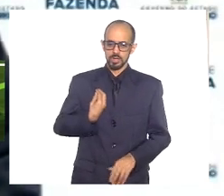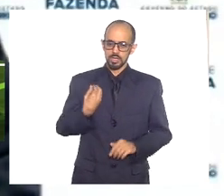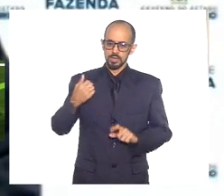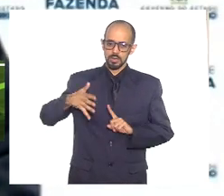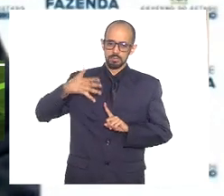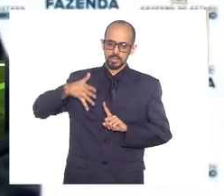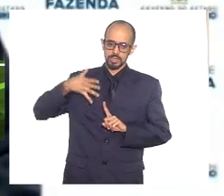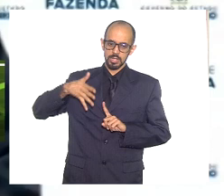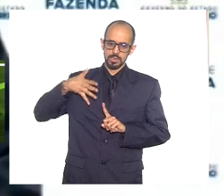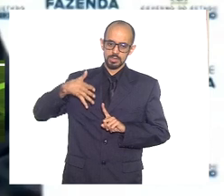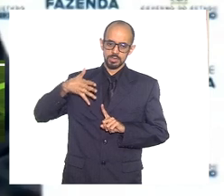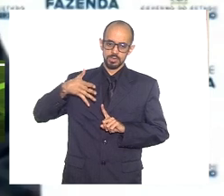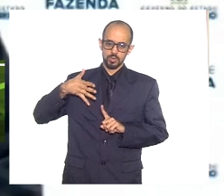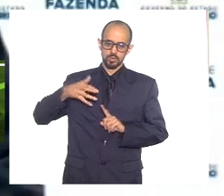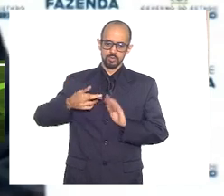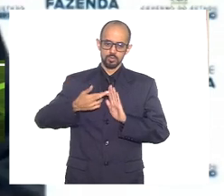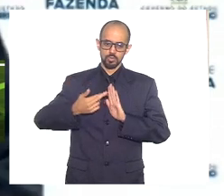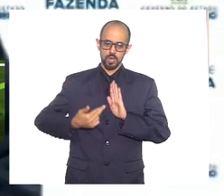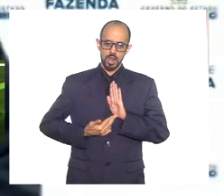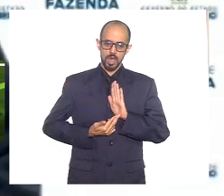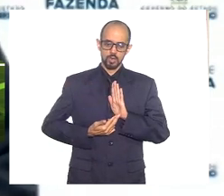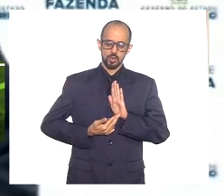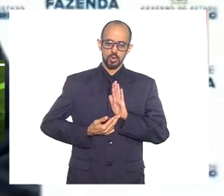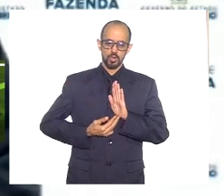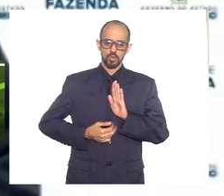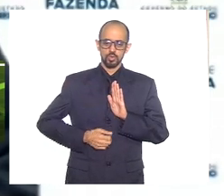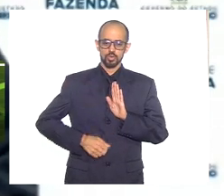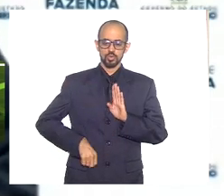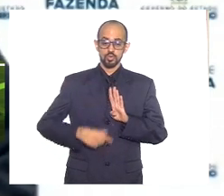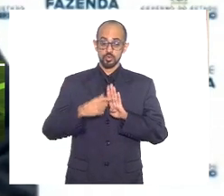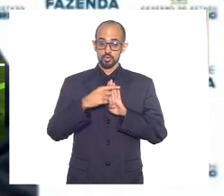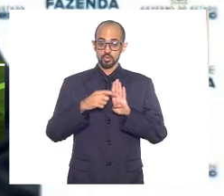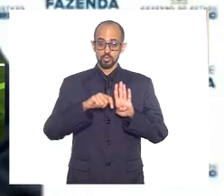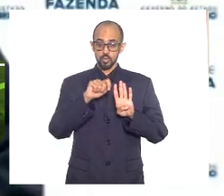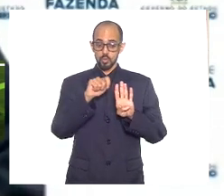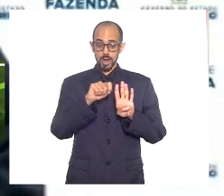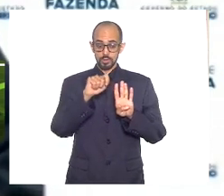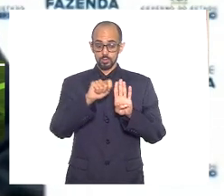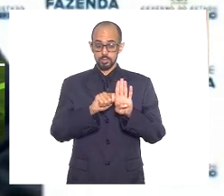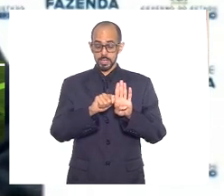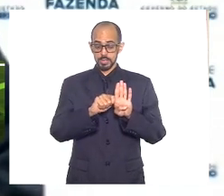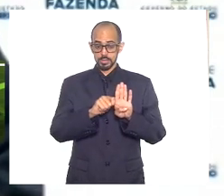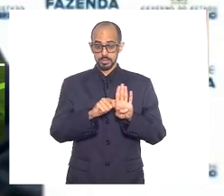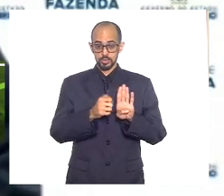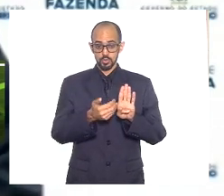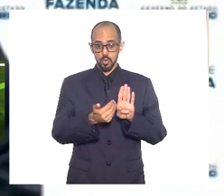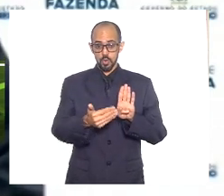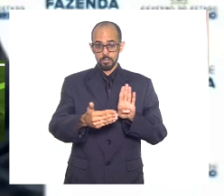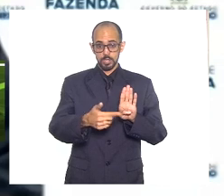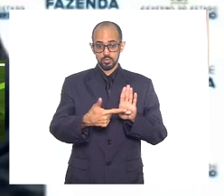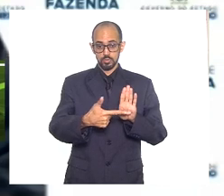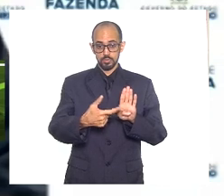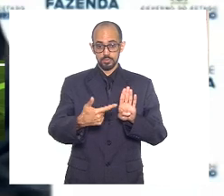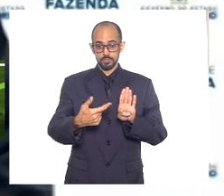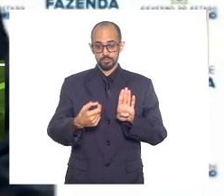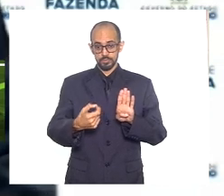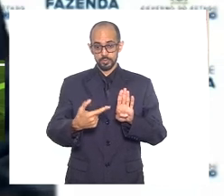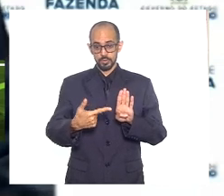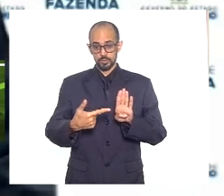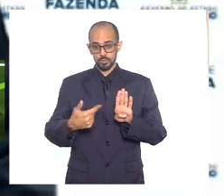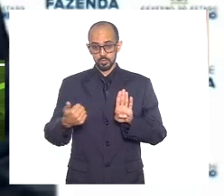aqui do relatório do primeiro quadrimestre, por força da Lei Complementar 101, Lei